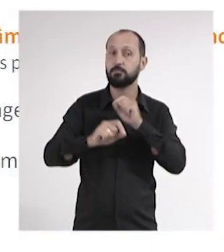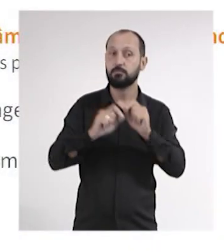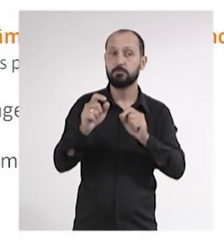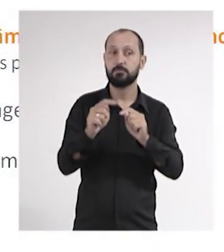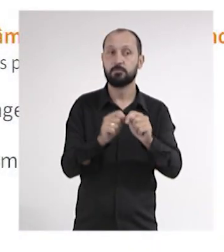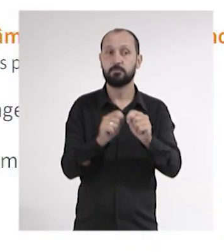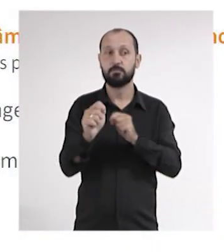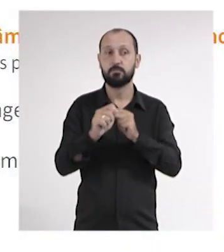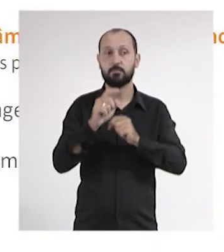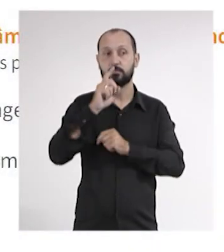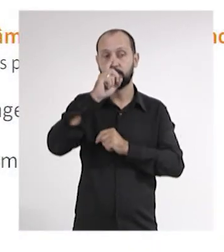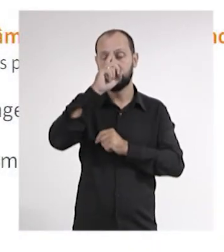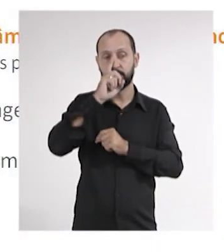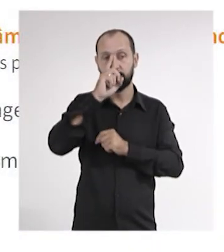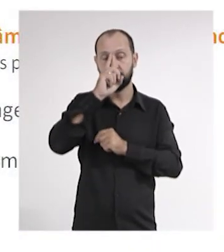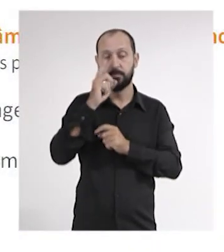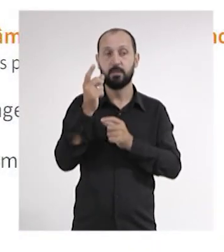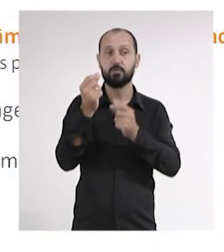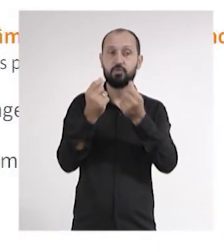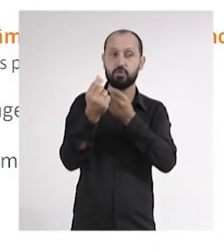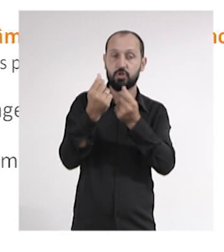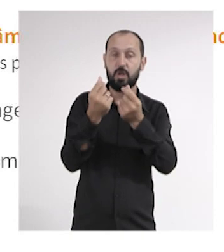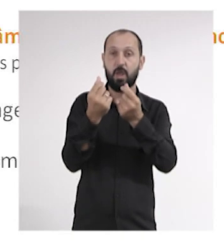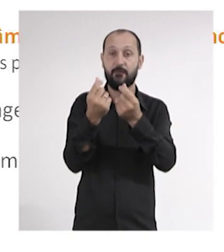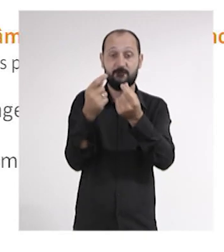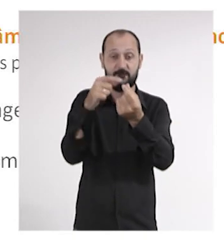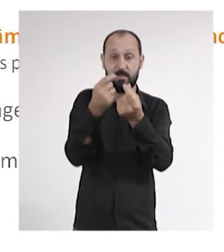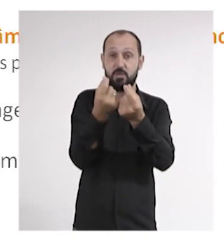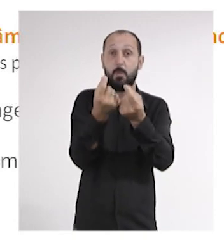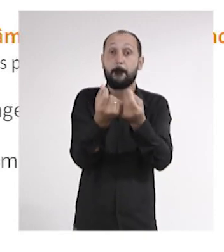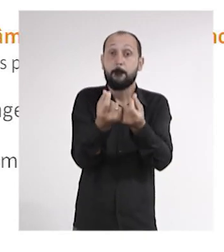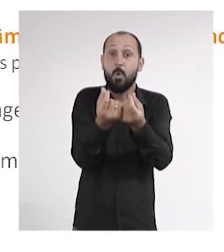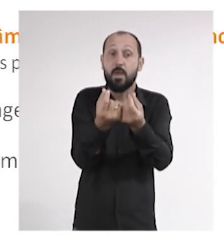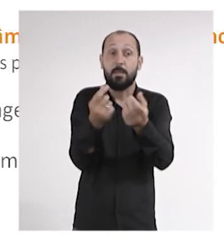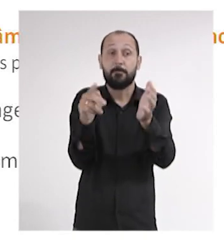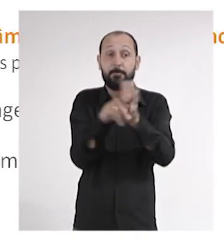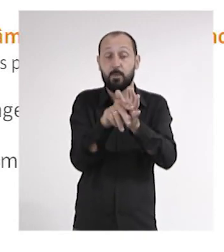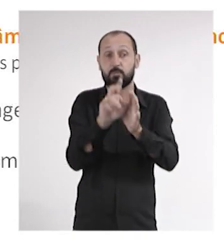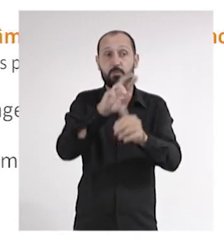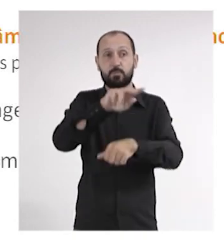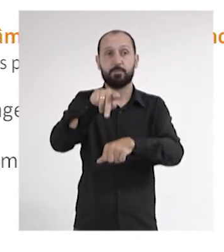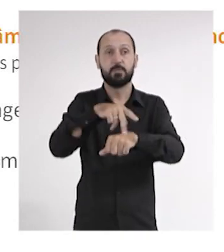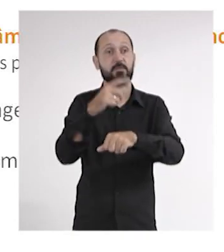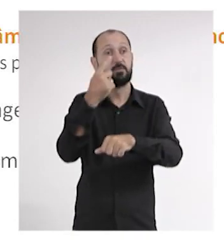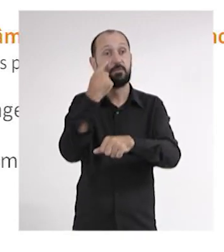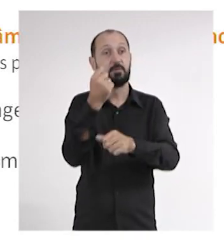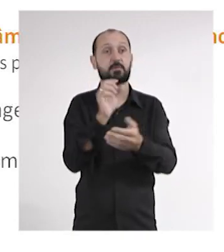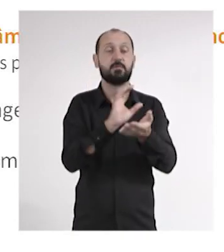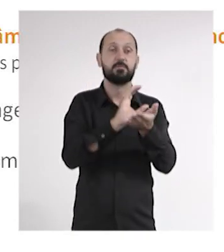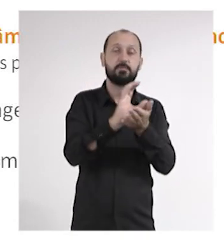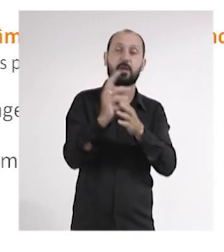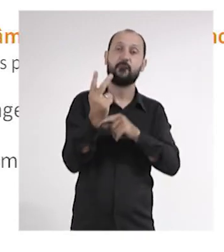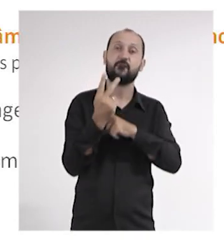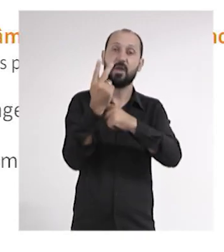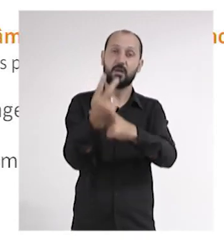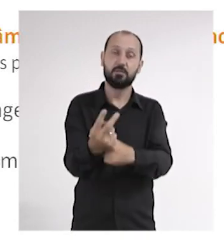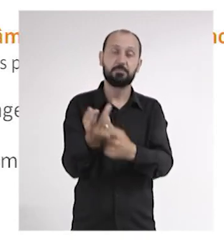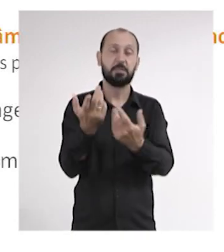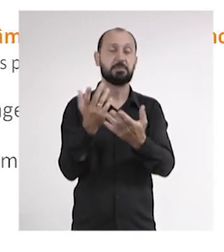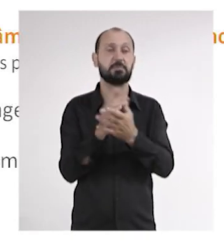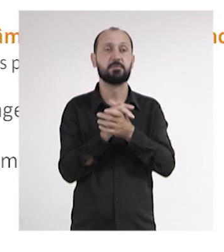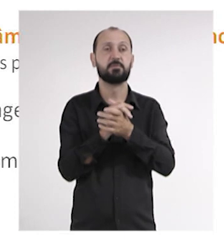de risco cambial, de receita, de insumos. Na hipótese de financiamento mediante